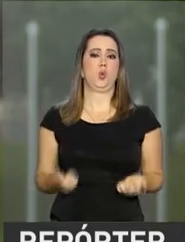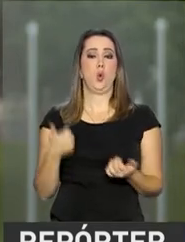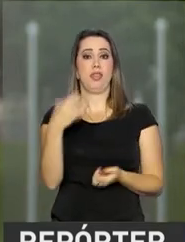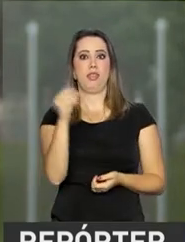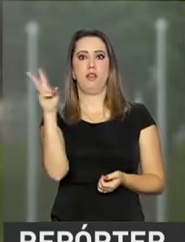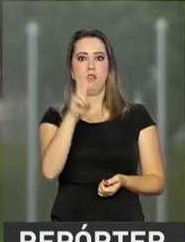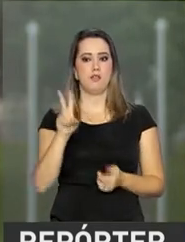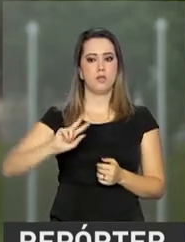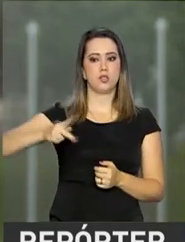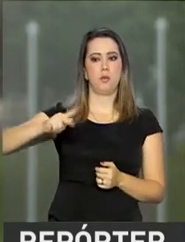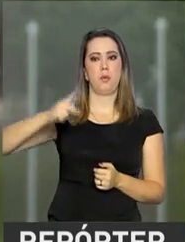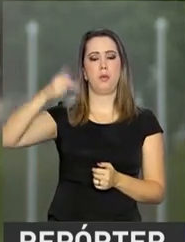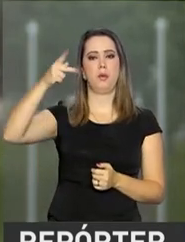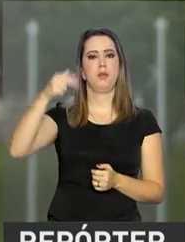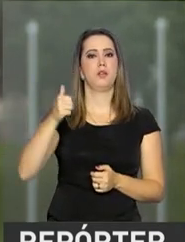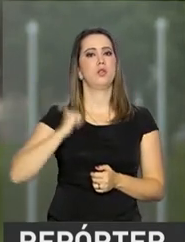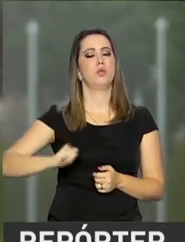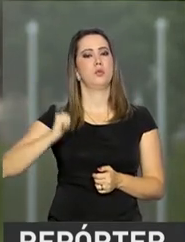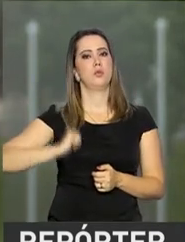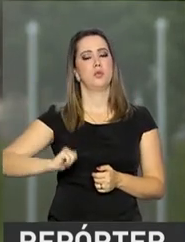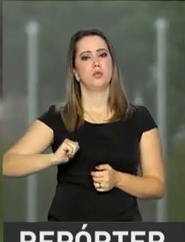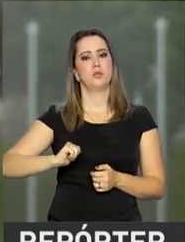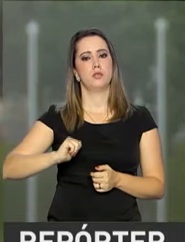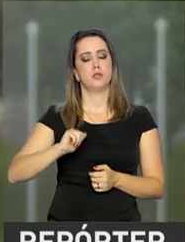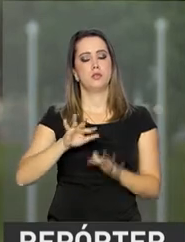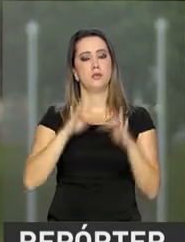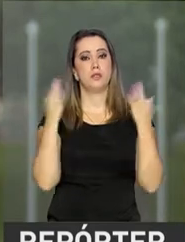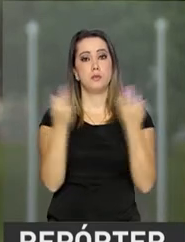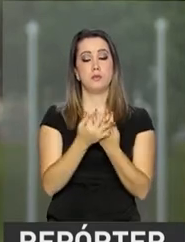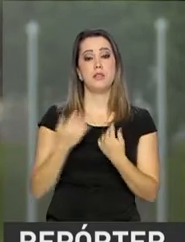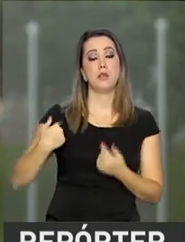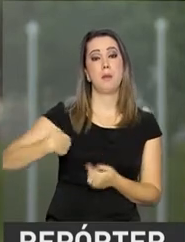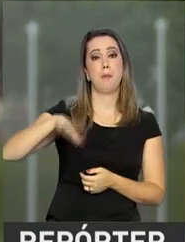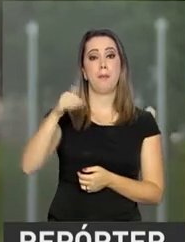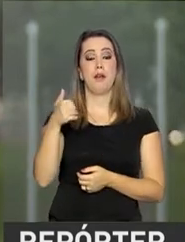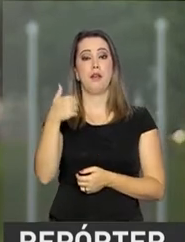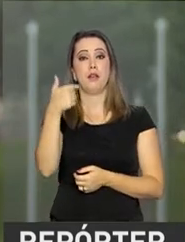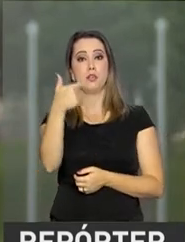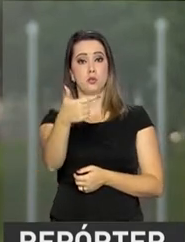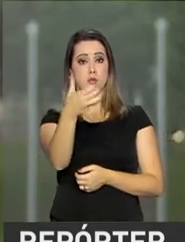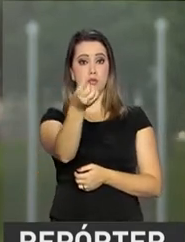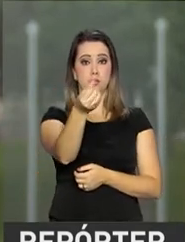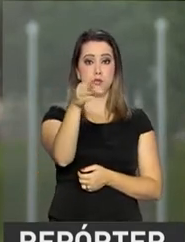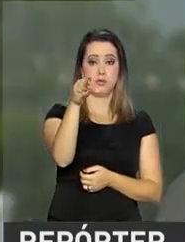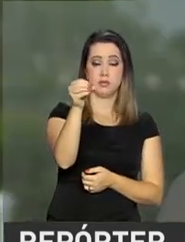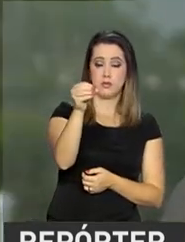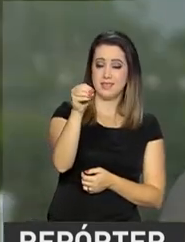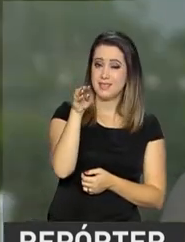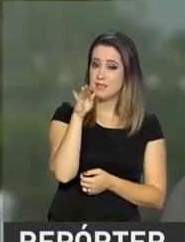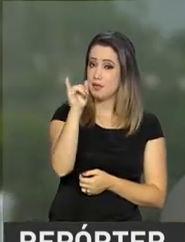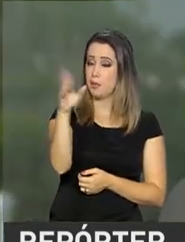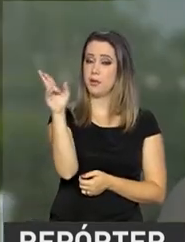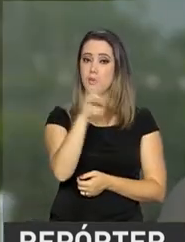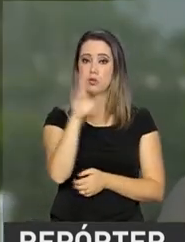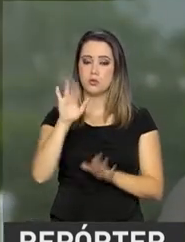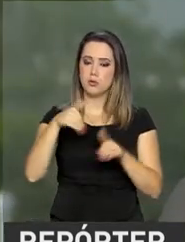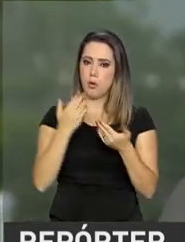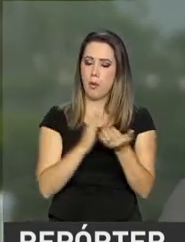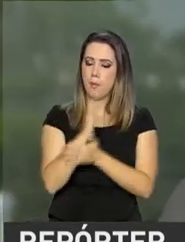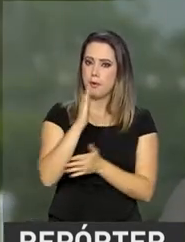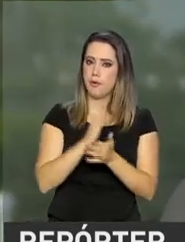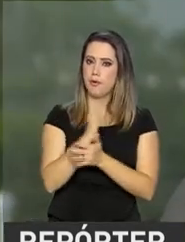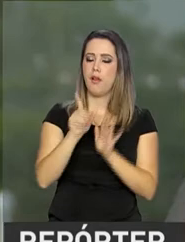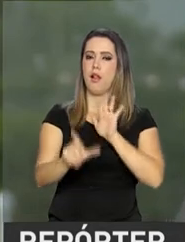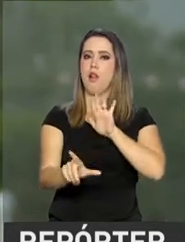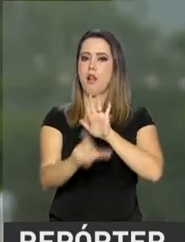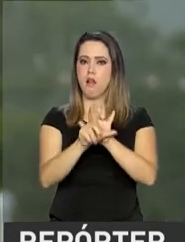família mais de 260 bilhões de reais por isso vamos aprovar a reforma da previdência